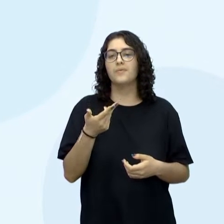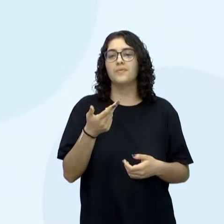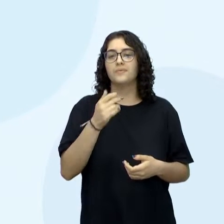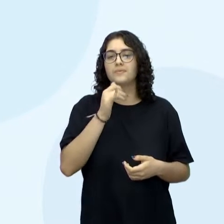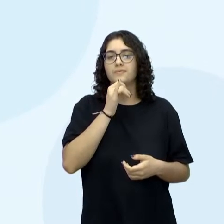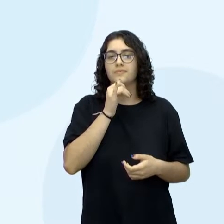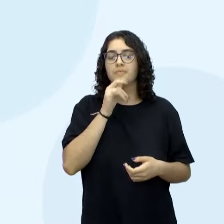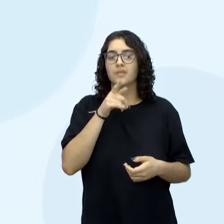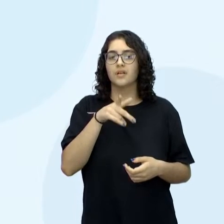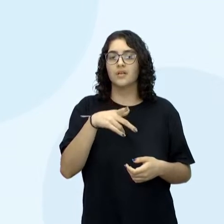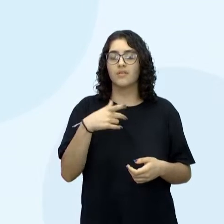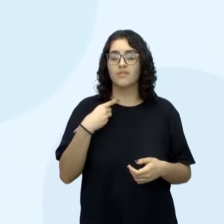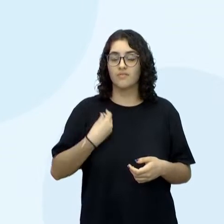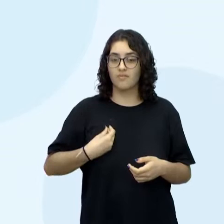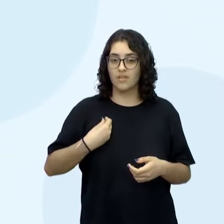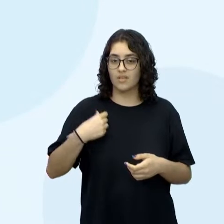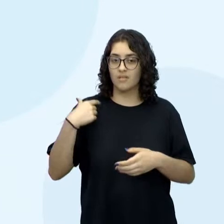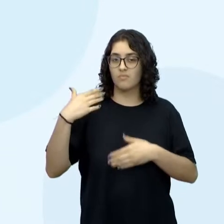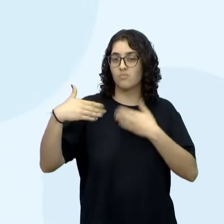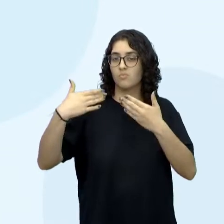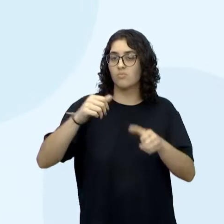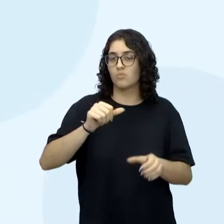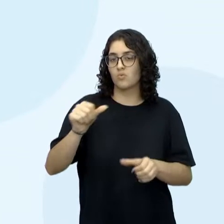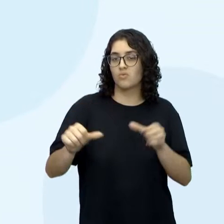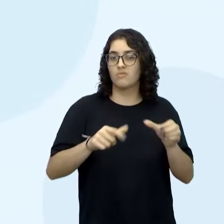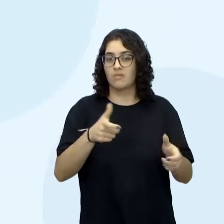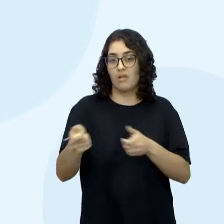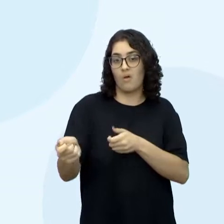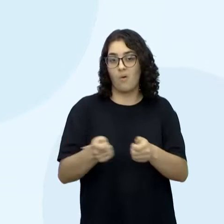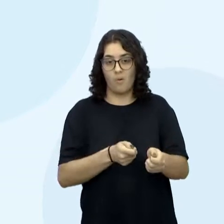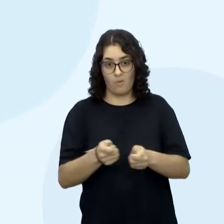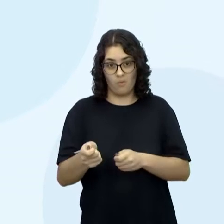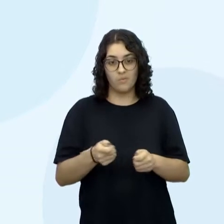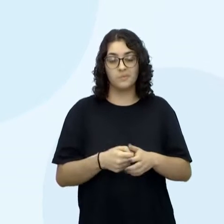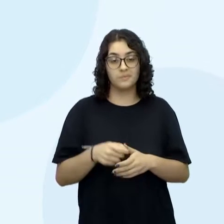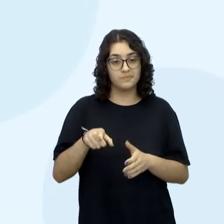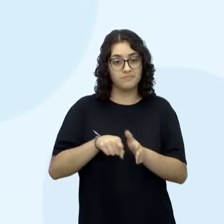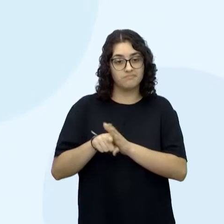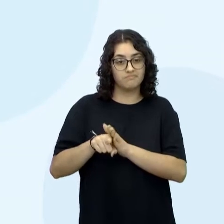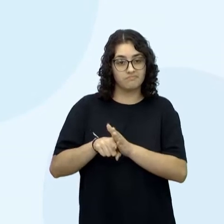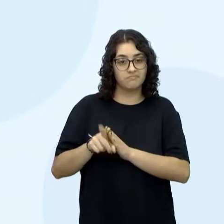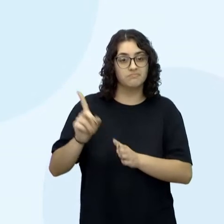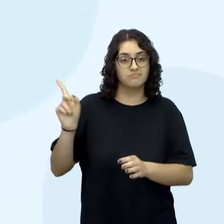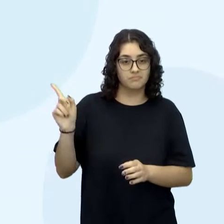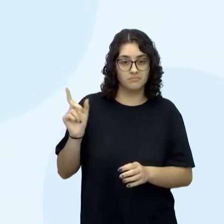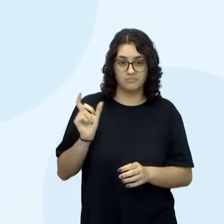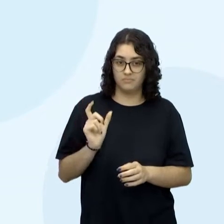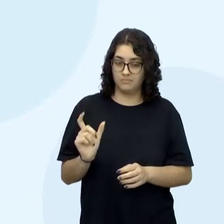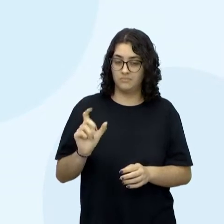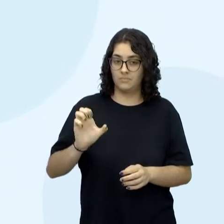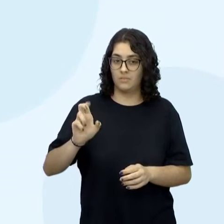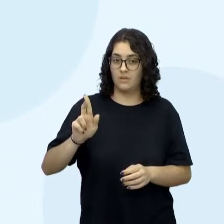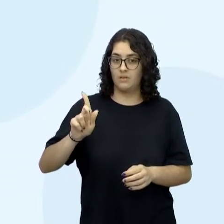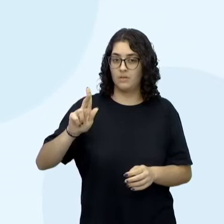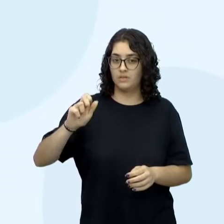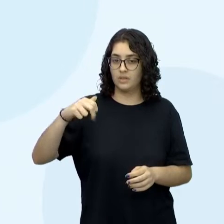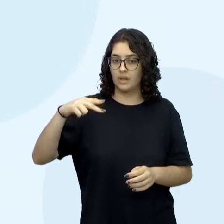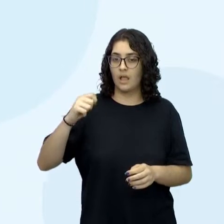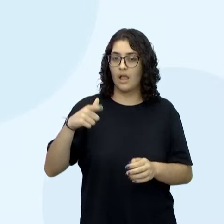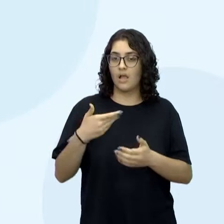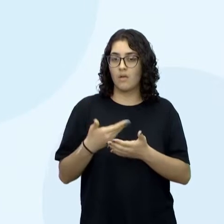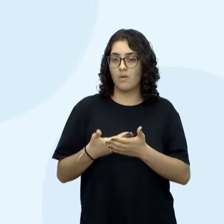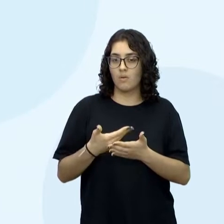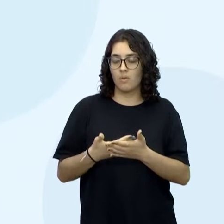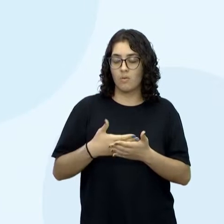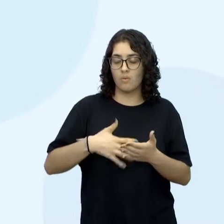você tome as rédeas da própria evolução, né? Então, assim, esse pesquisador ele definiu a eugenia como o estudo